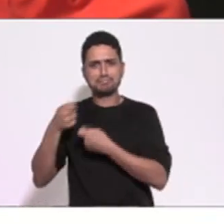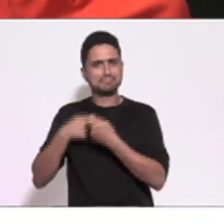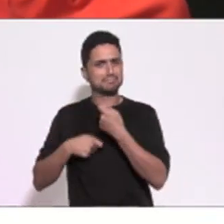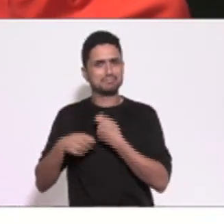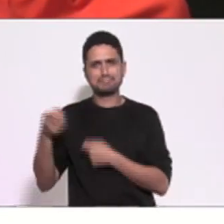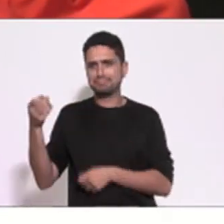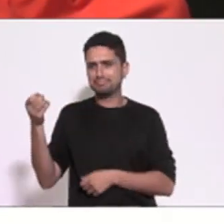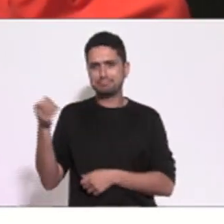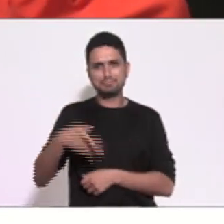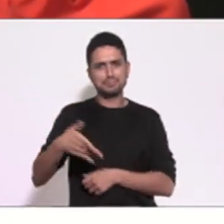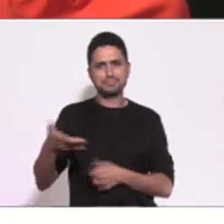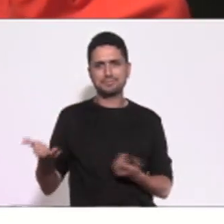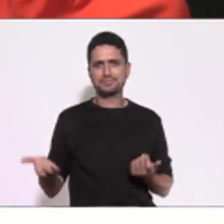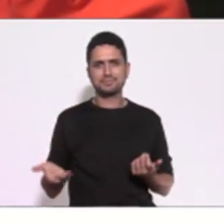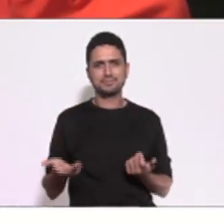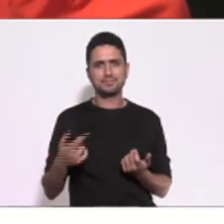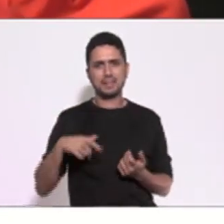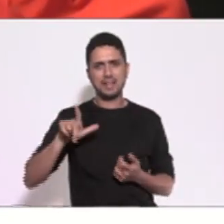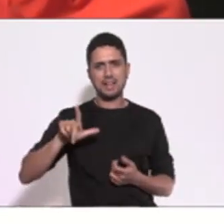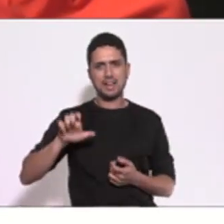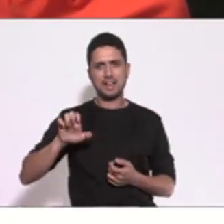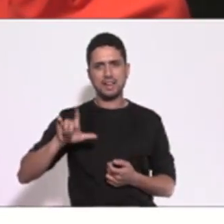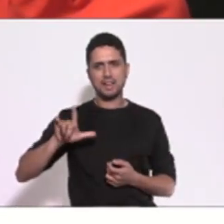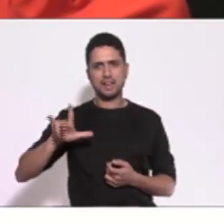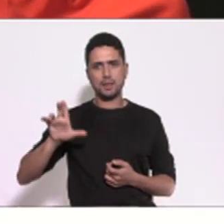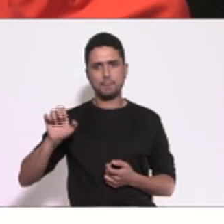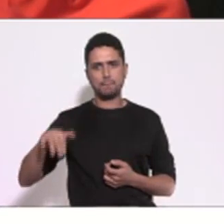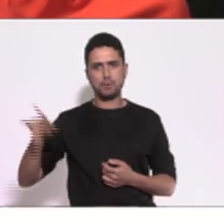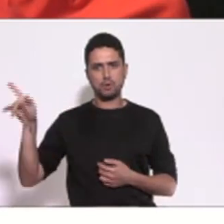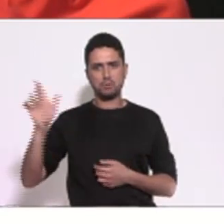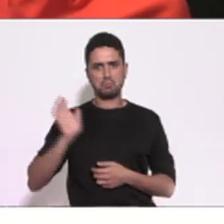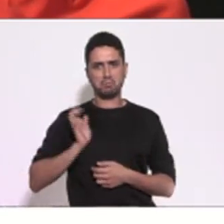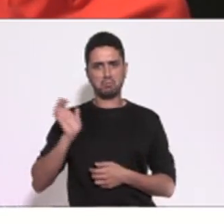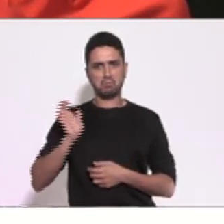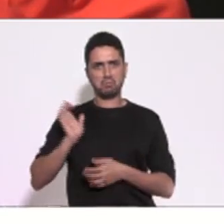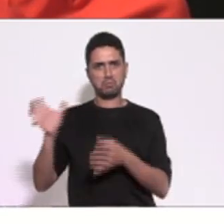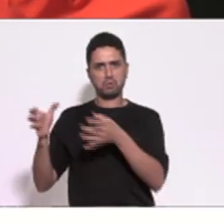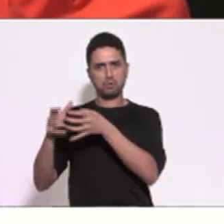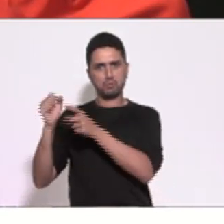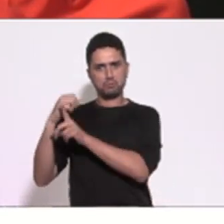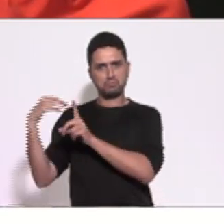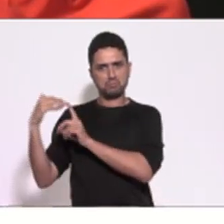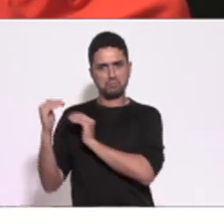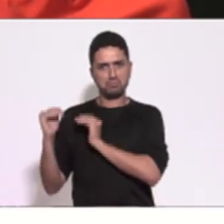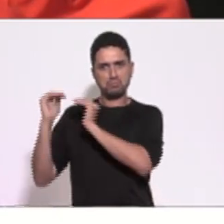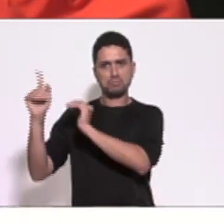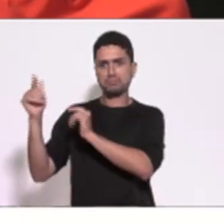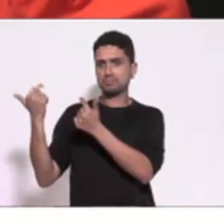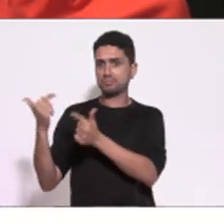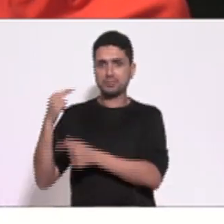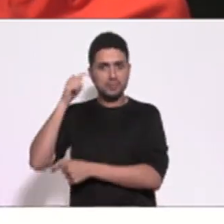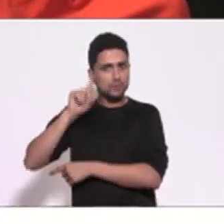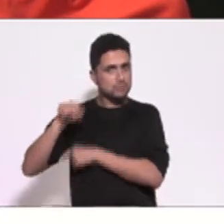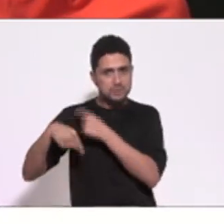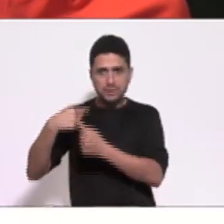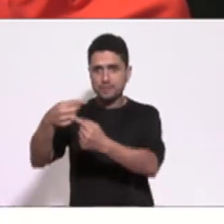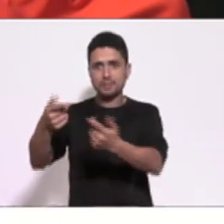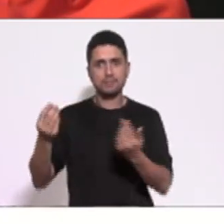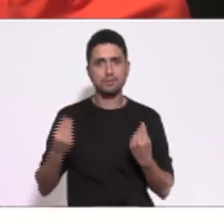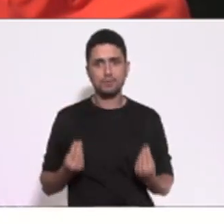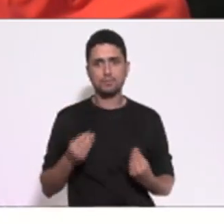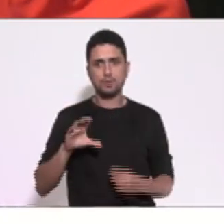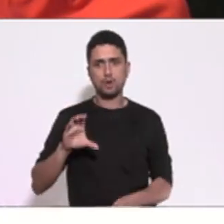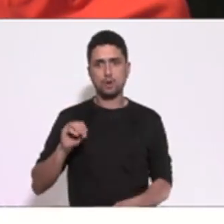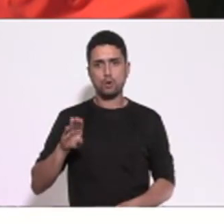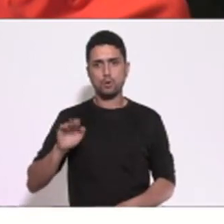tão incompetente, que a Cobal do Leblon, que fica na área mais nobre do Estado do Rio de Janeiro, ela não prospera. A Cobal do